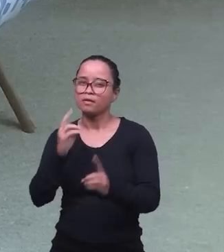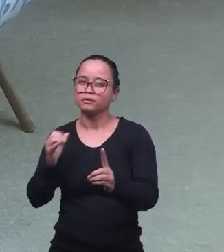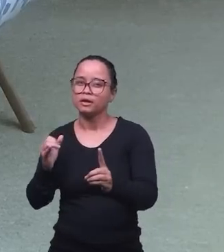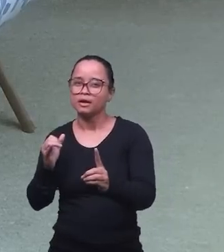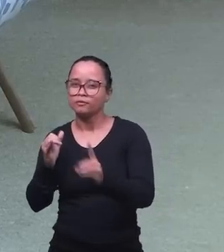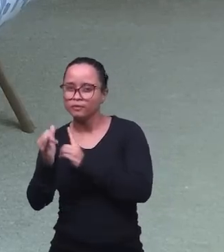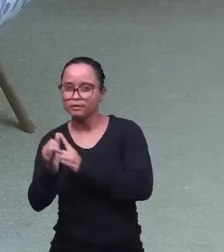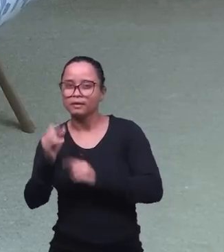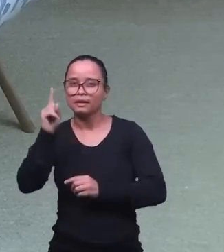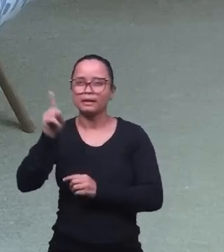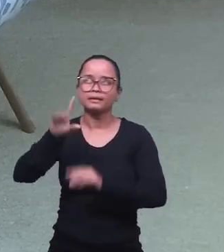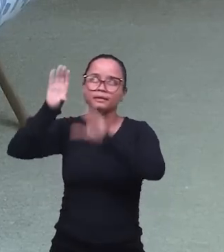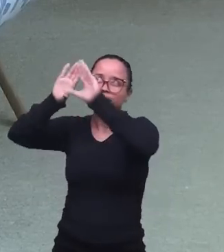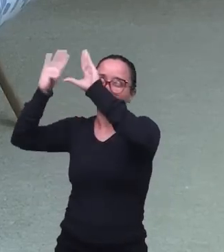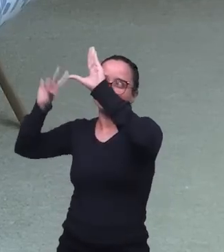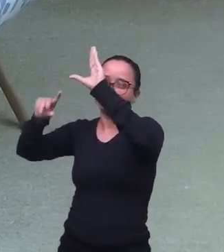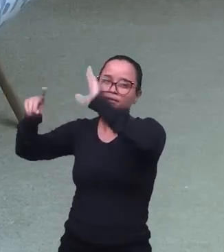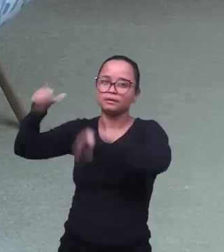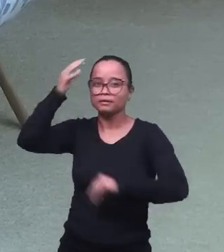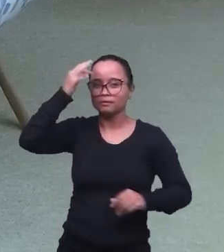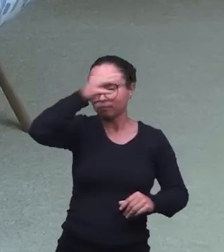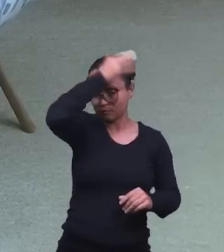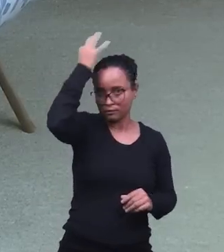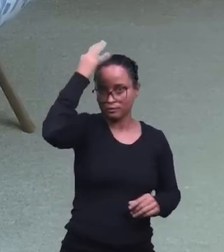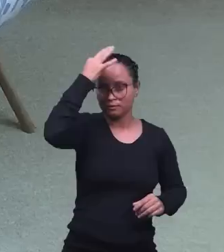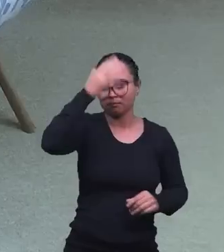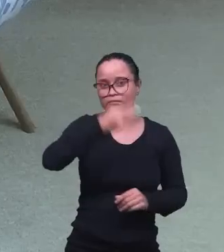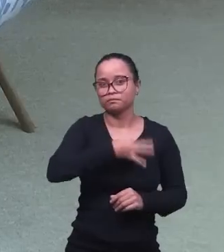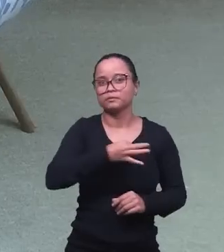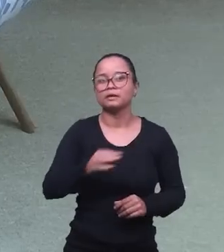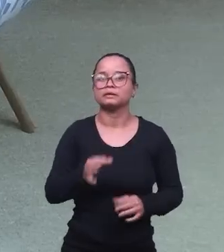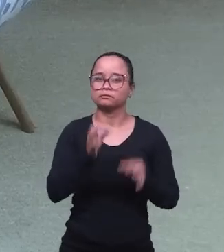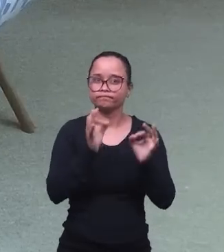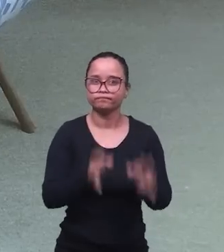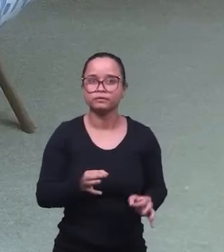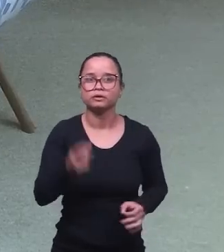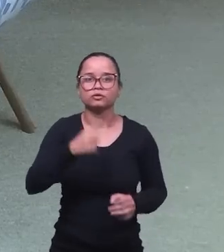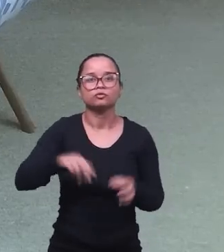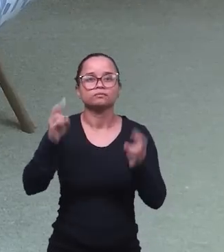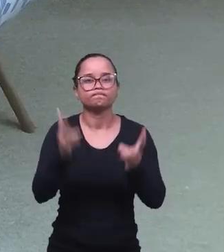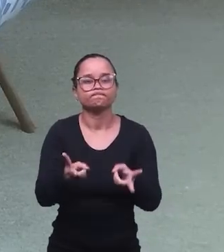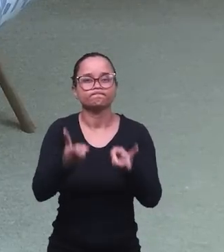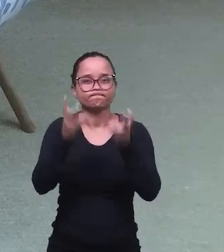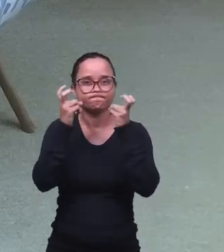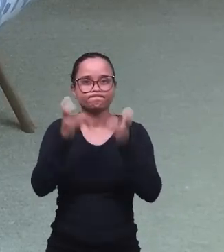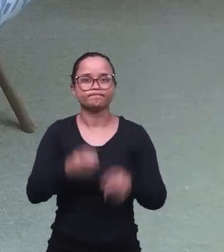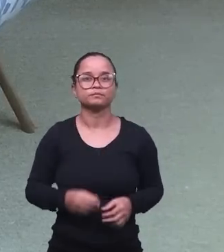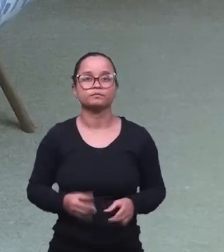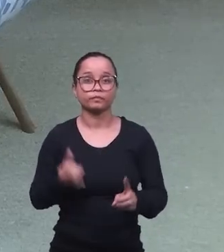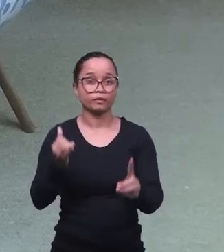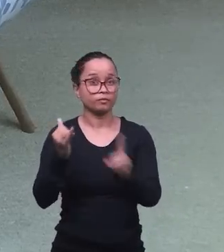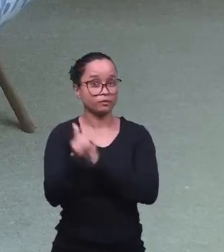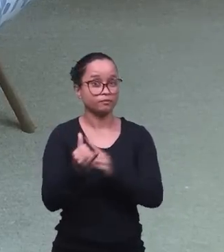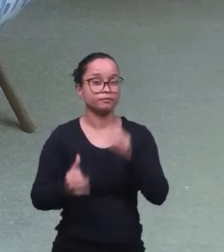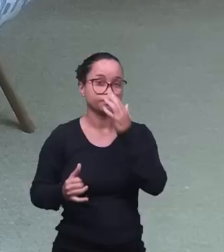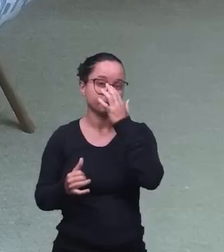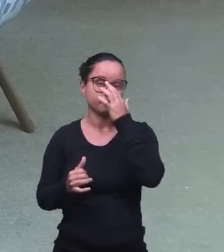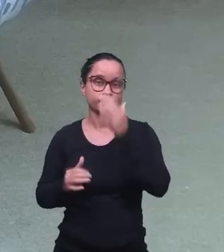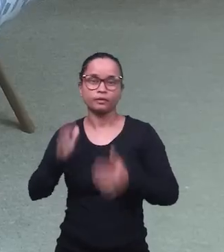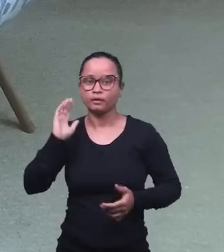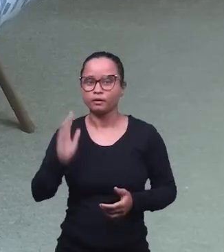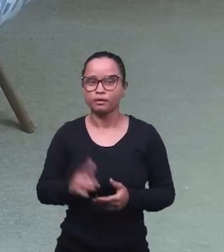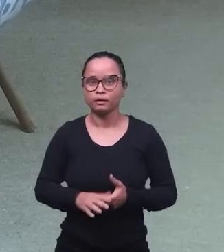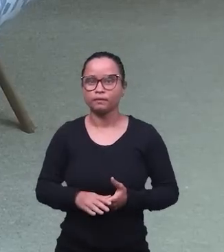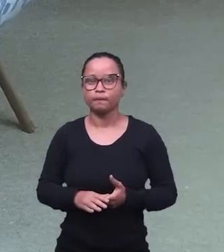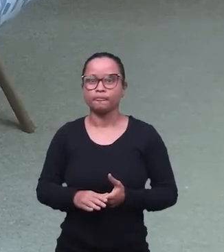igreja lá na eternidade batizada com o Espírito Santo. É isso mesmo. E aí nós percebemos que a profecia,